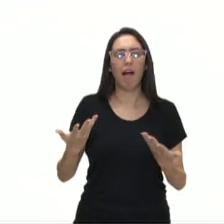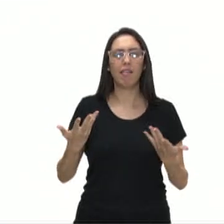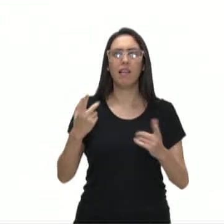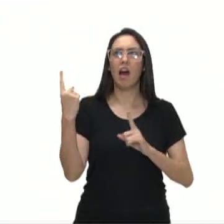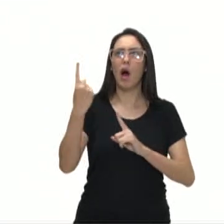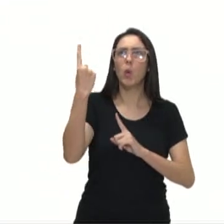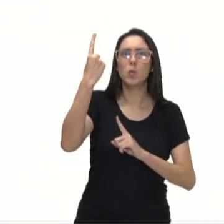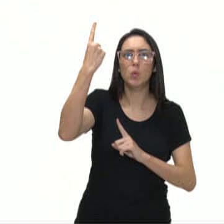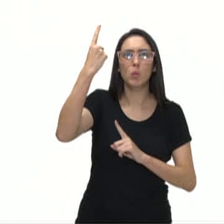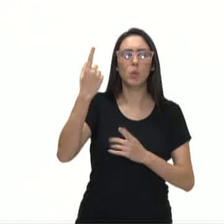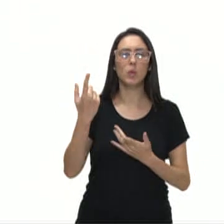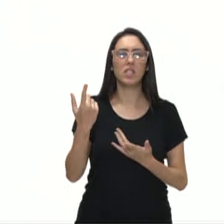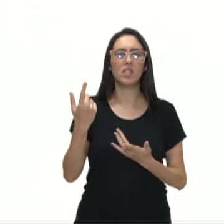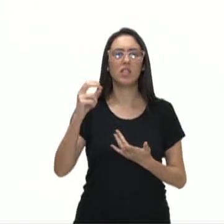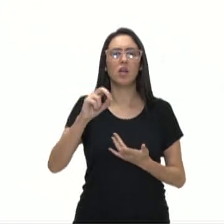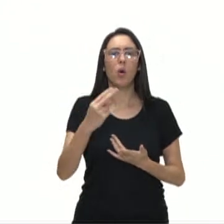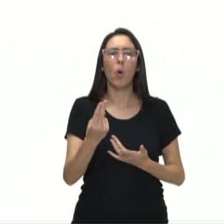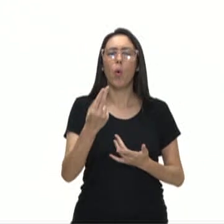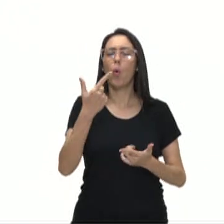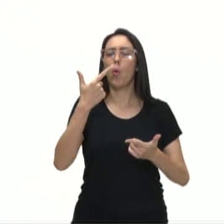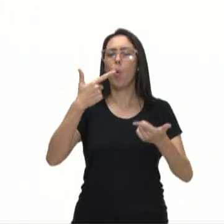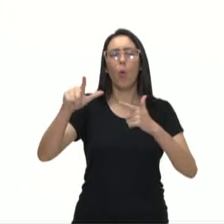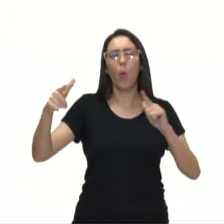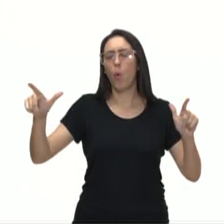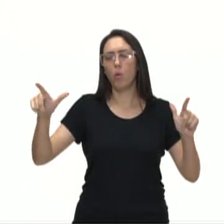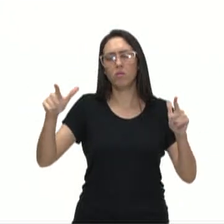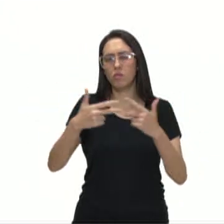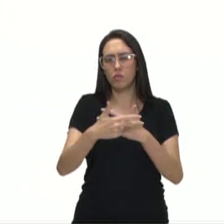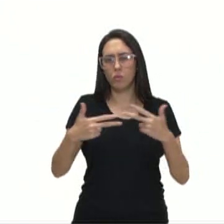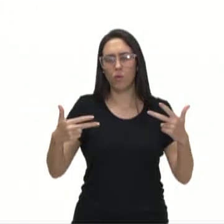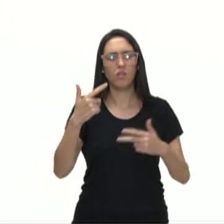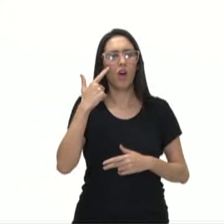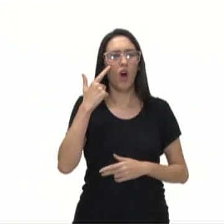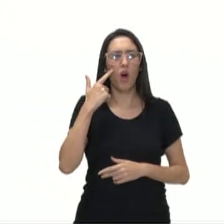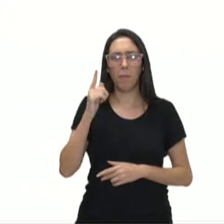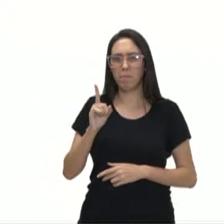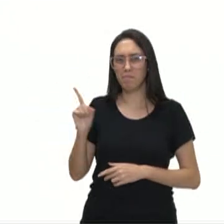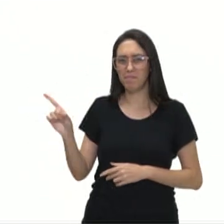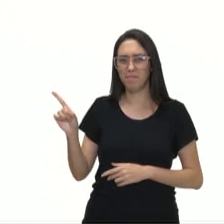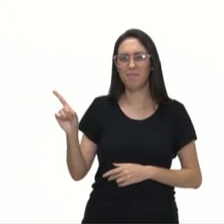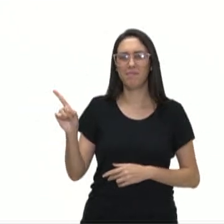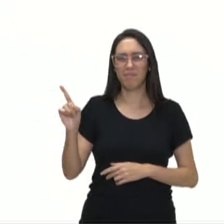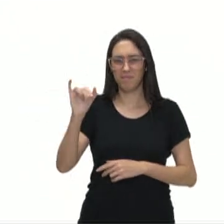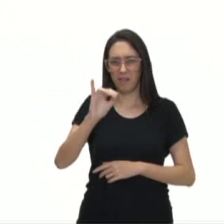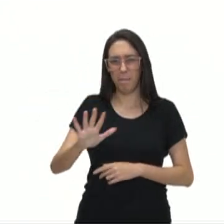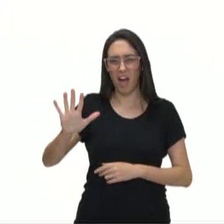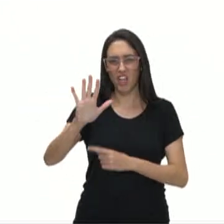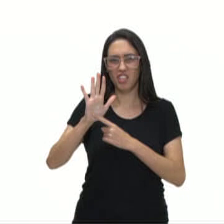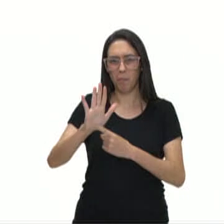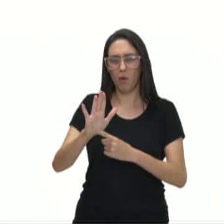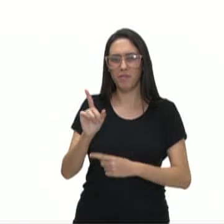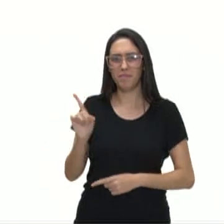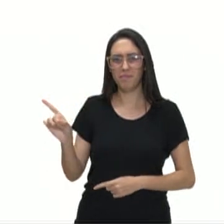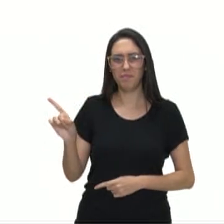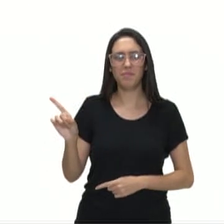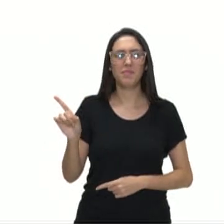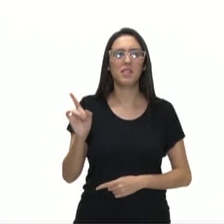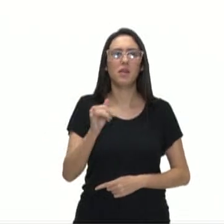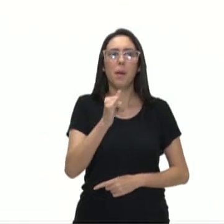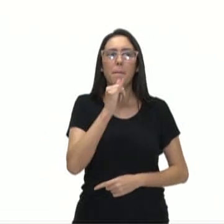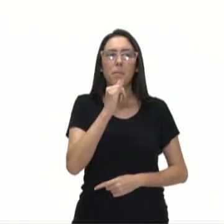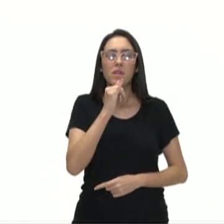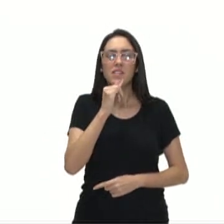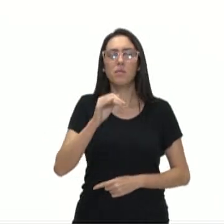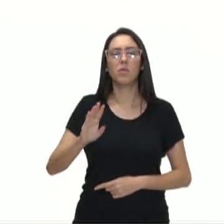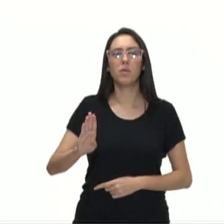altura ou a outros elementos. Então, olha só os nossos GIFs aqui, ó. Por exemplo, o bug jump é